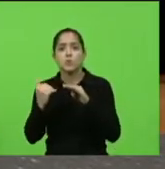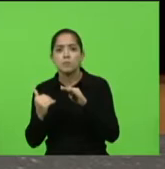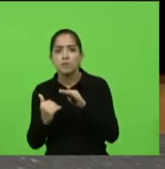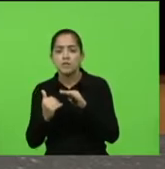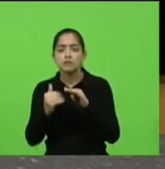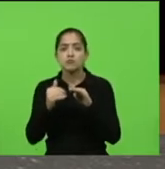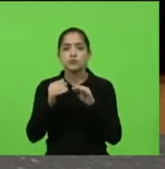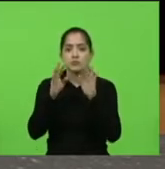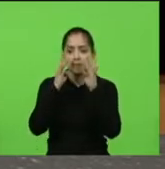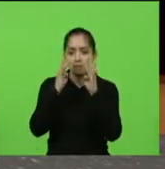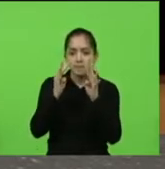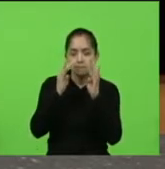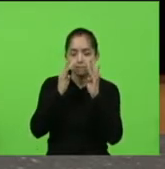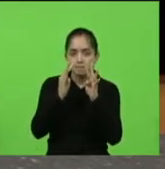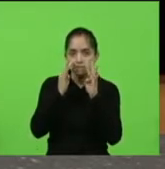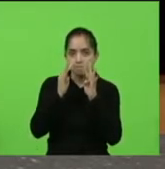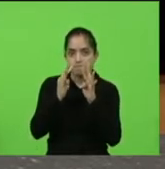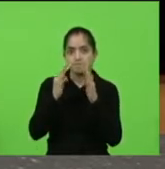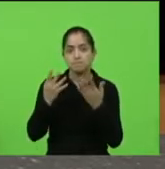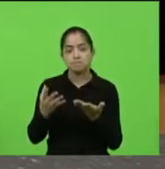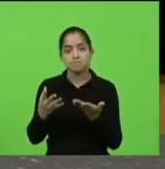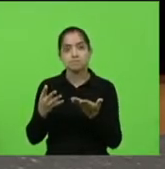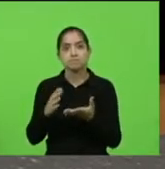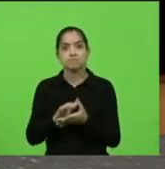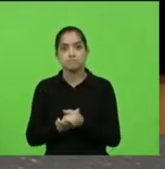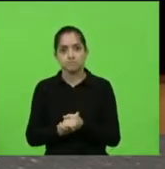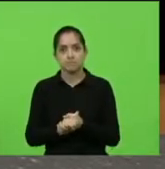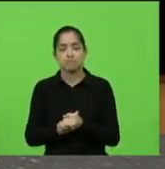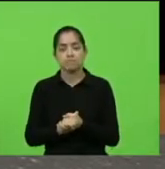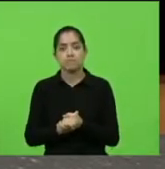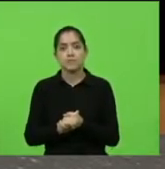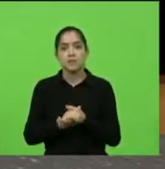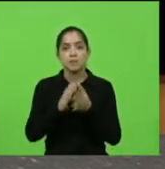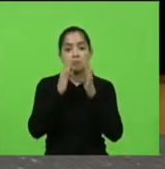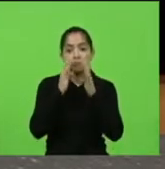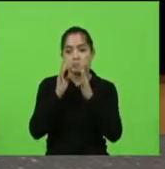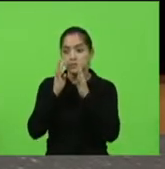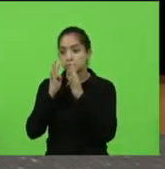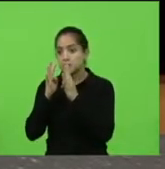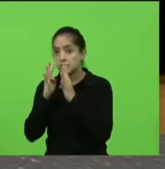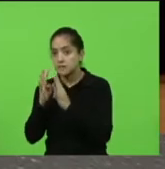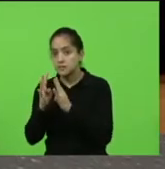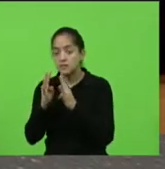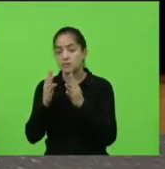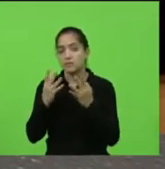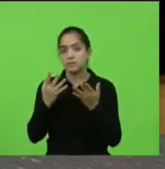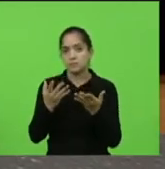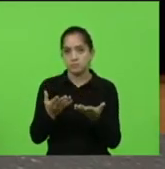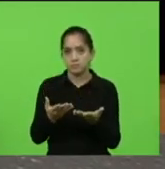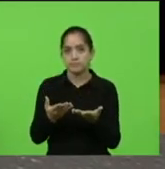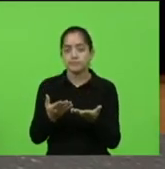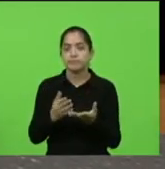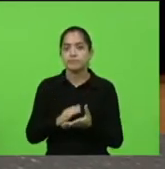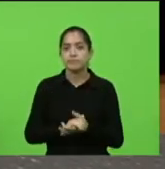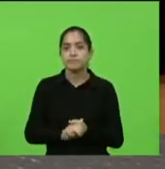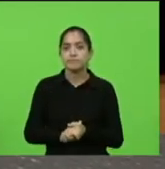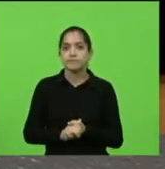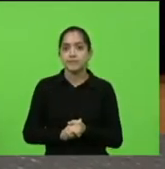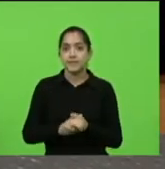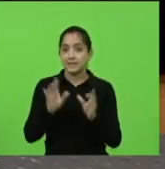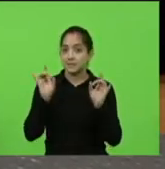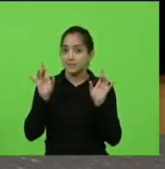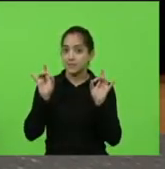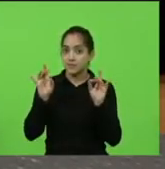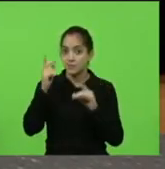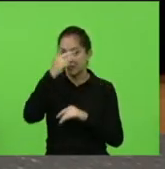atenciosa, que ouvia muito, que dava atenção, especialmente às